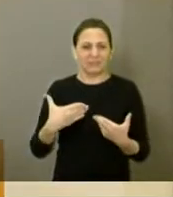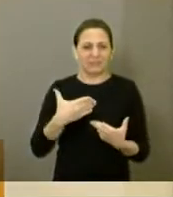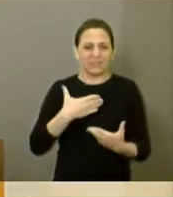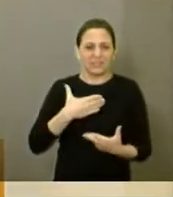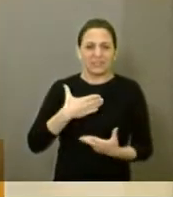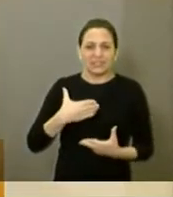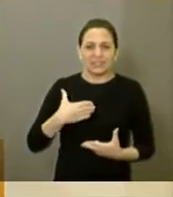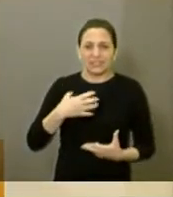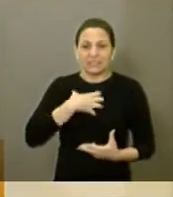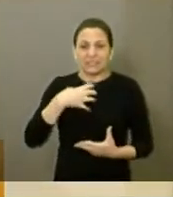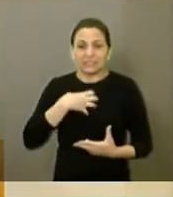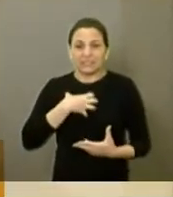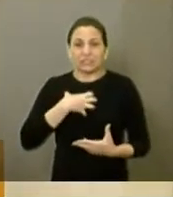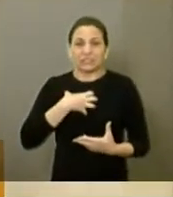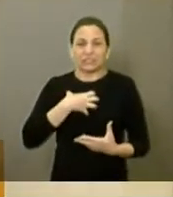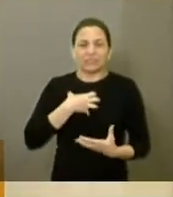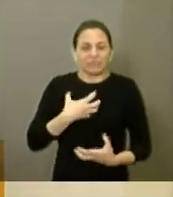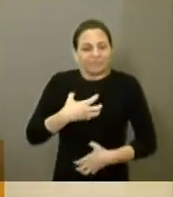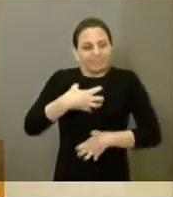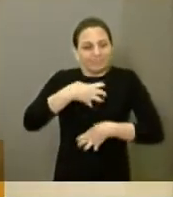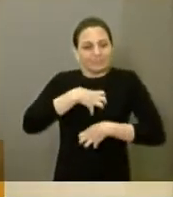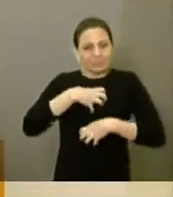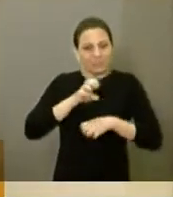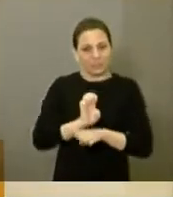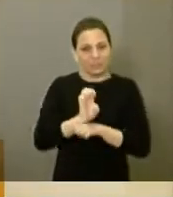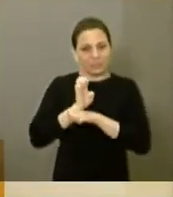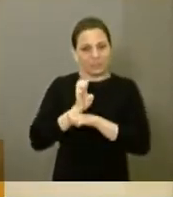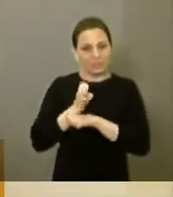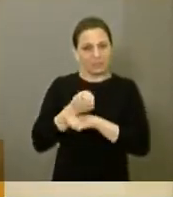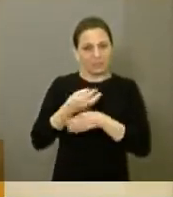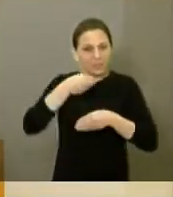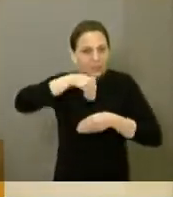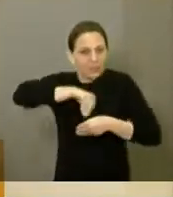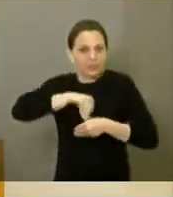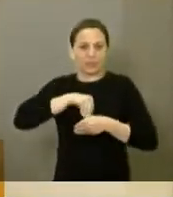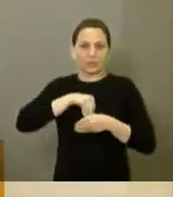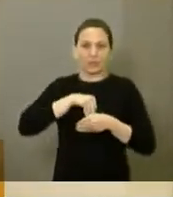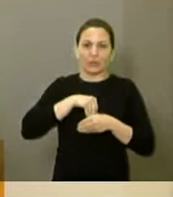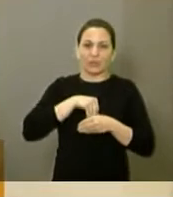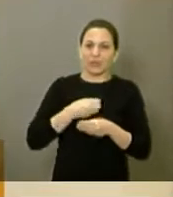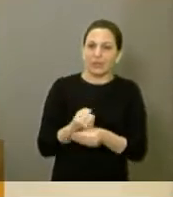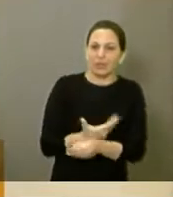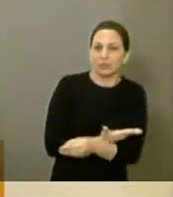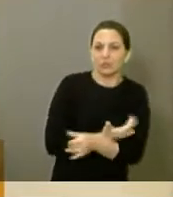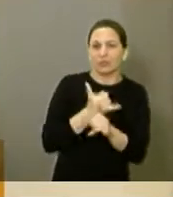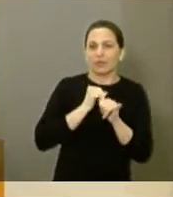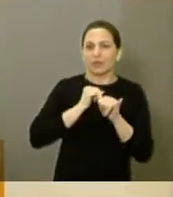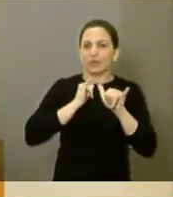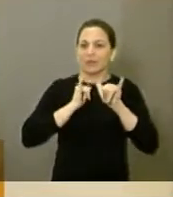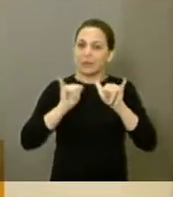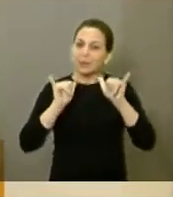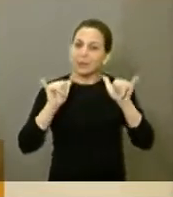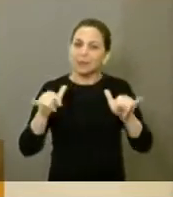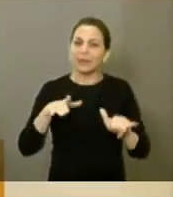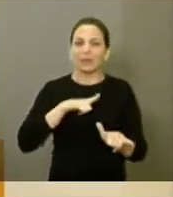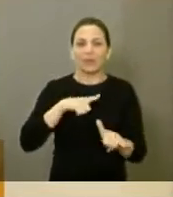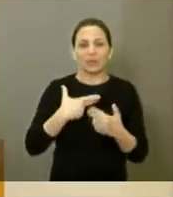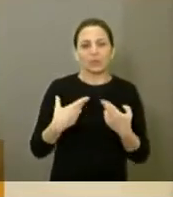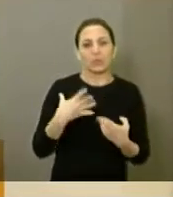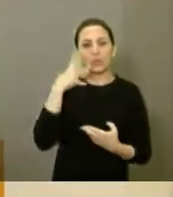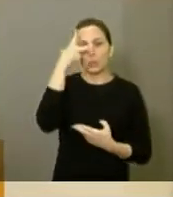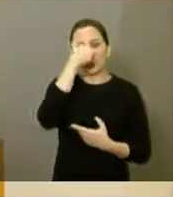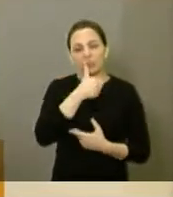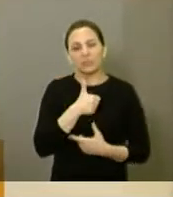essa esperança pegou muito forte em mim em muitos momentos a gente se emocionou nesta campanha teve muita coisa bonita que